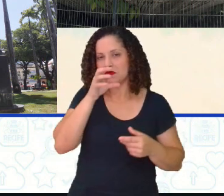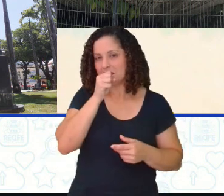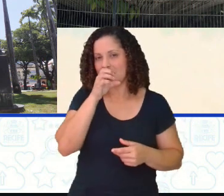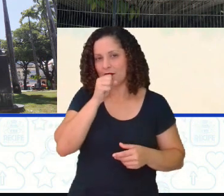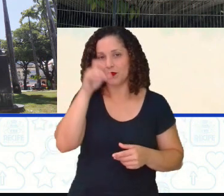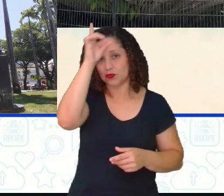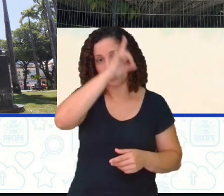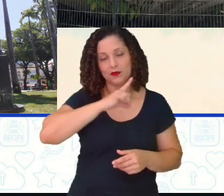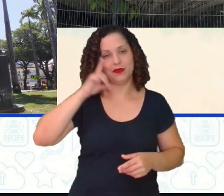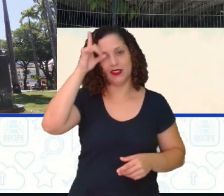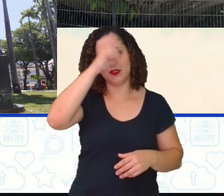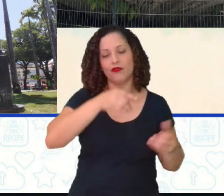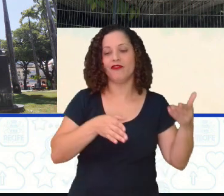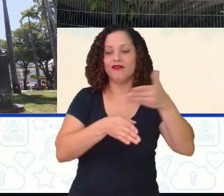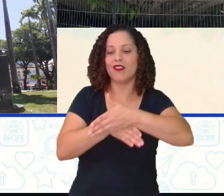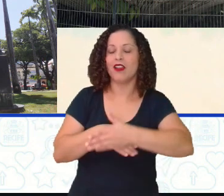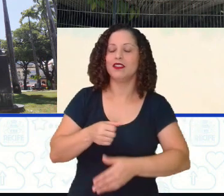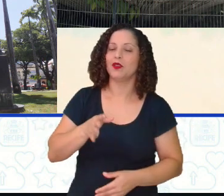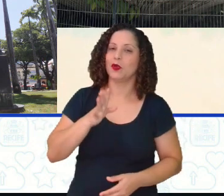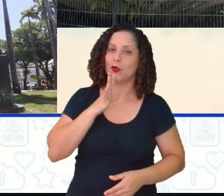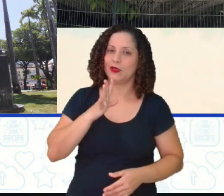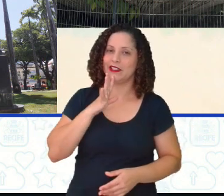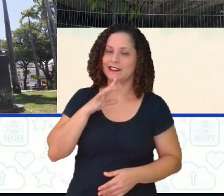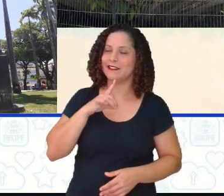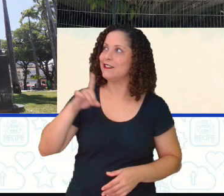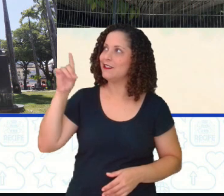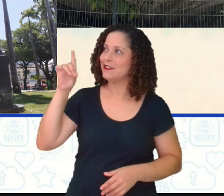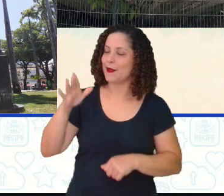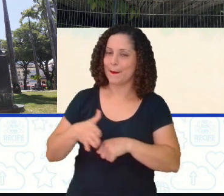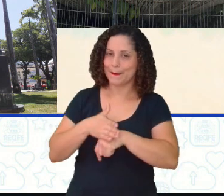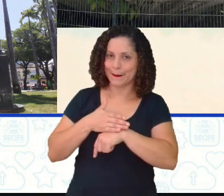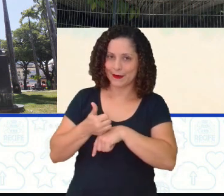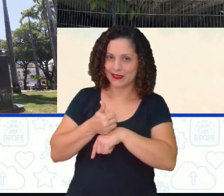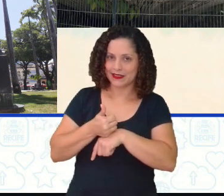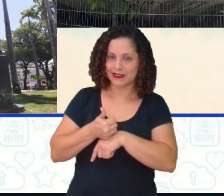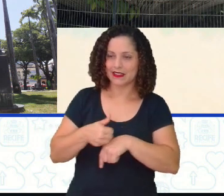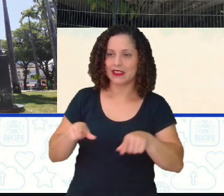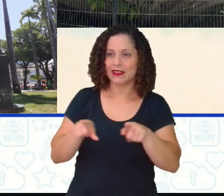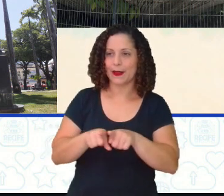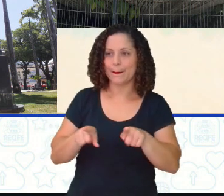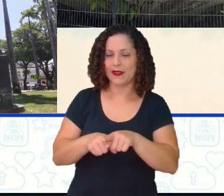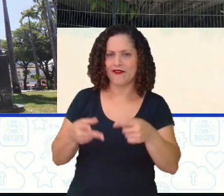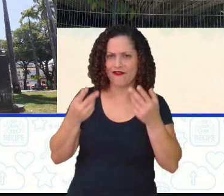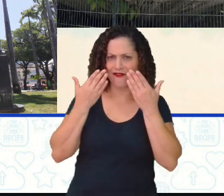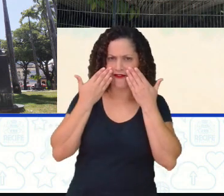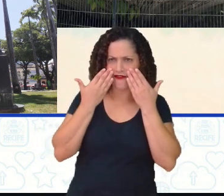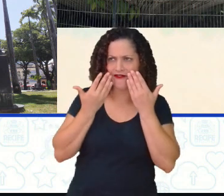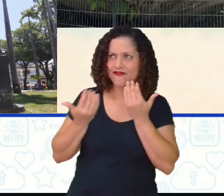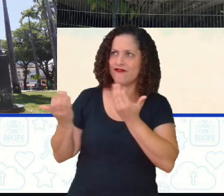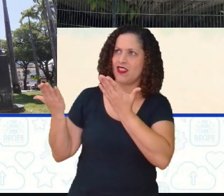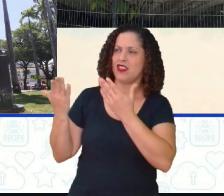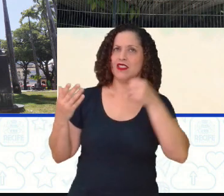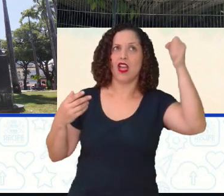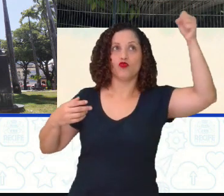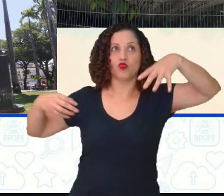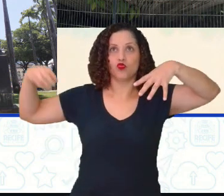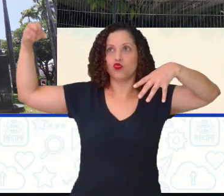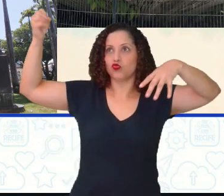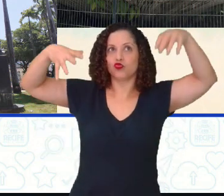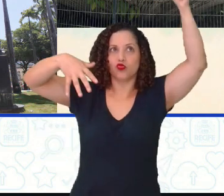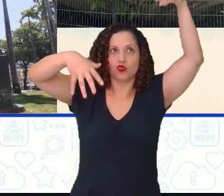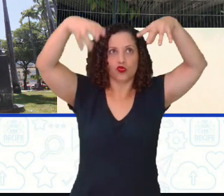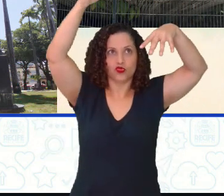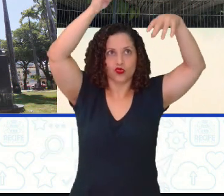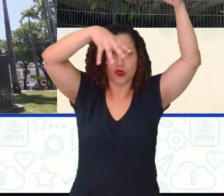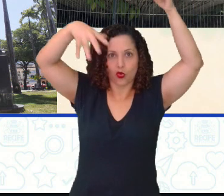até mesmo, né, nesse período, a questão aí da iluminação, né, da cidade, vocês vão poder